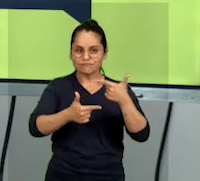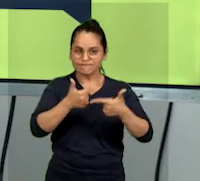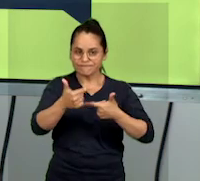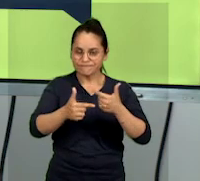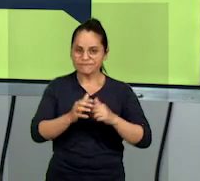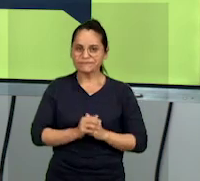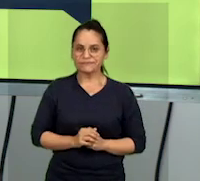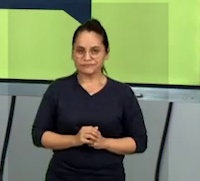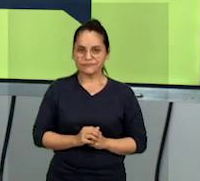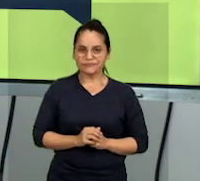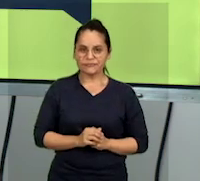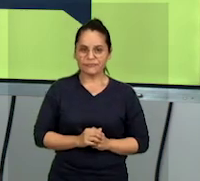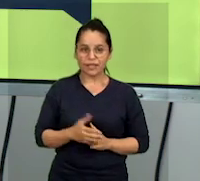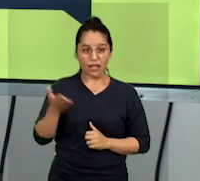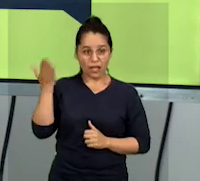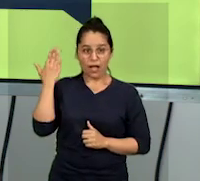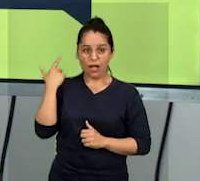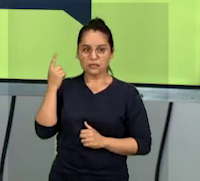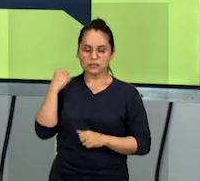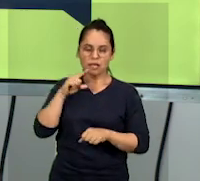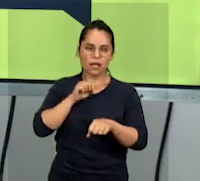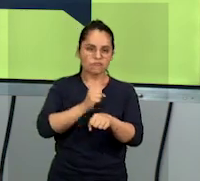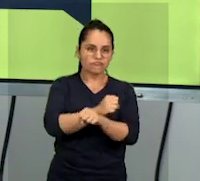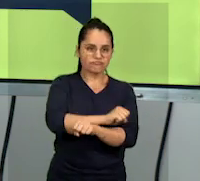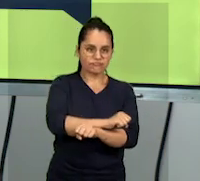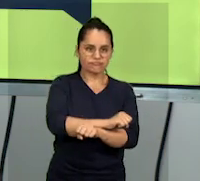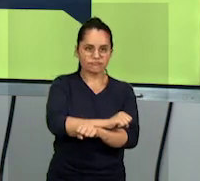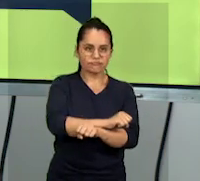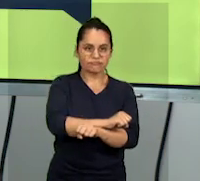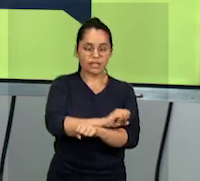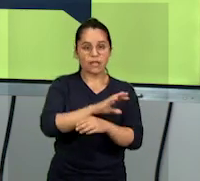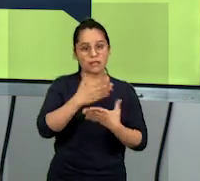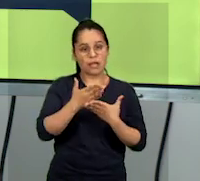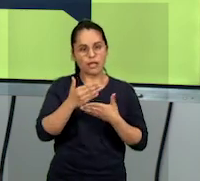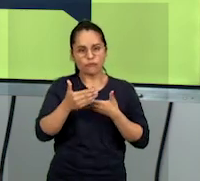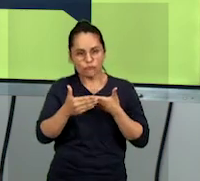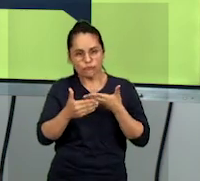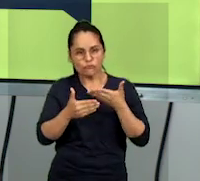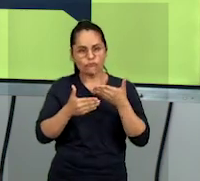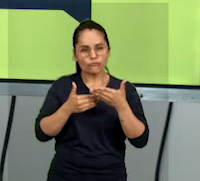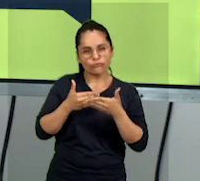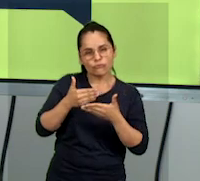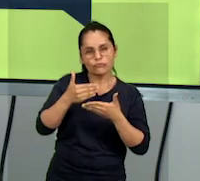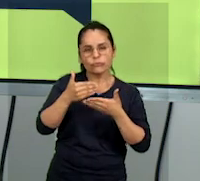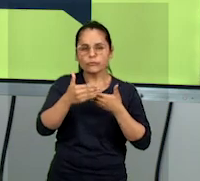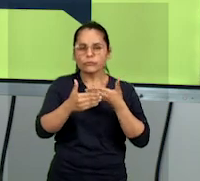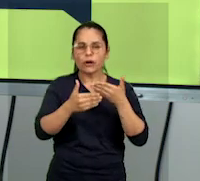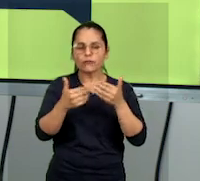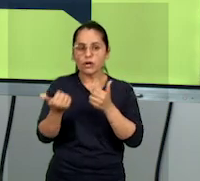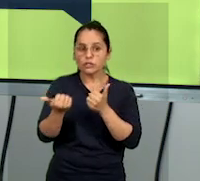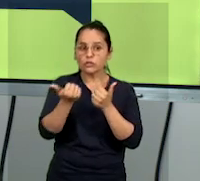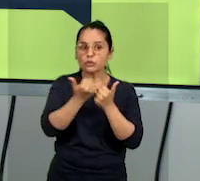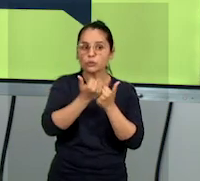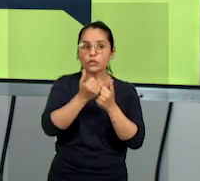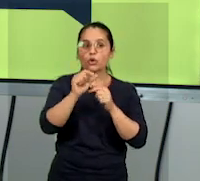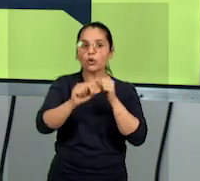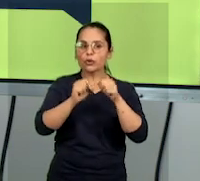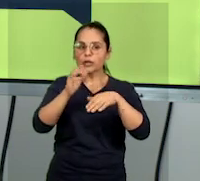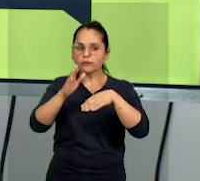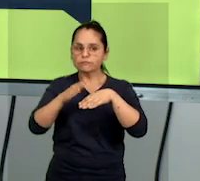de obra utilizada era a mão de obra escravizada, e aí, aos poucos, foi sendo substituída pela mão de